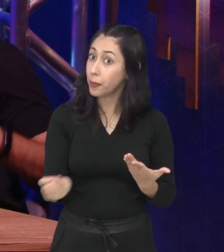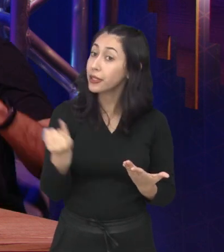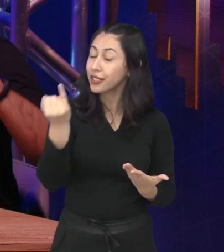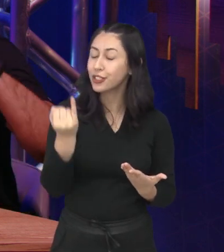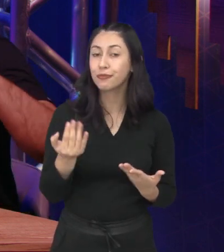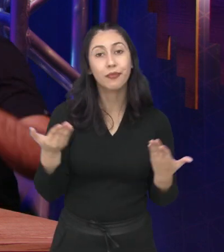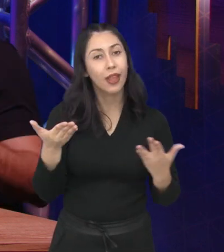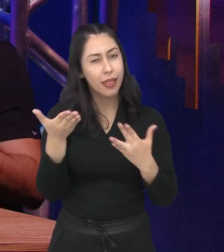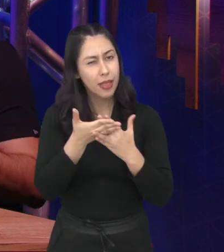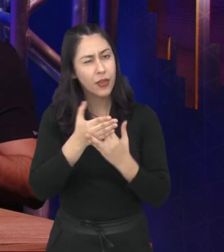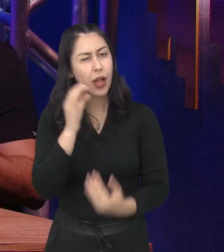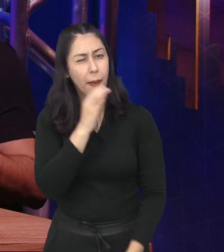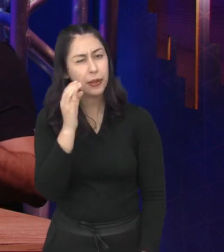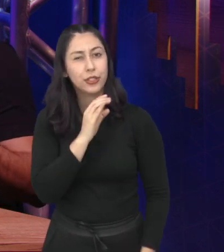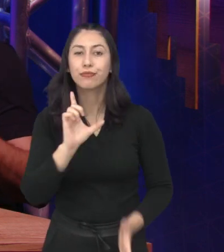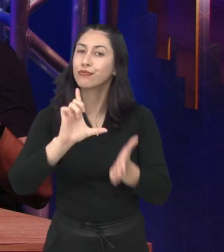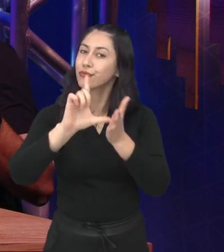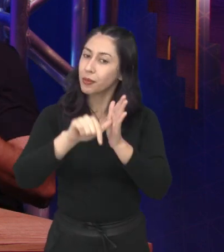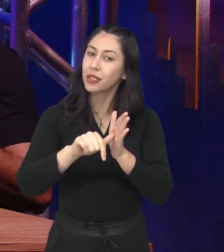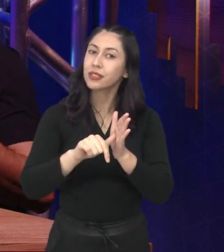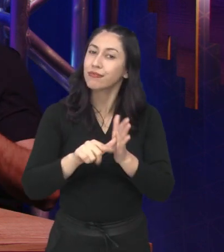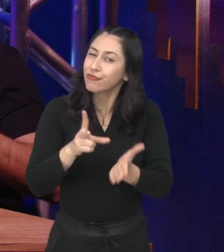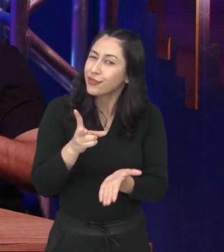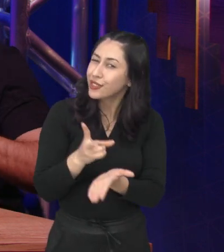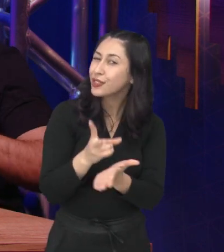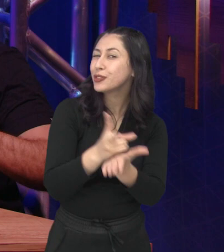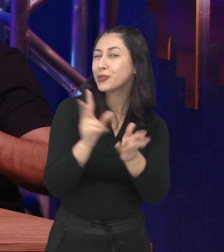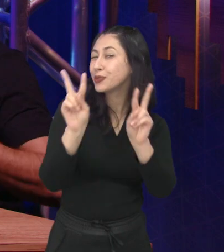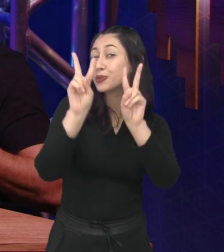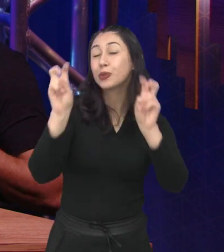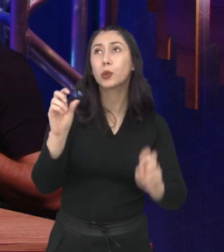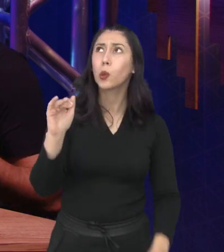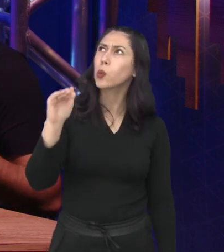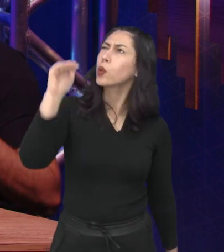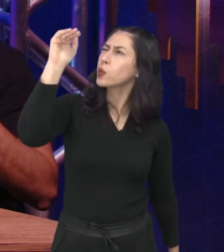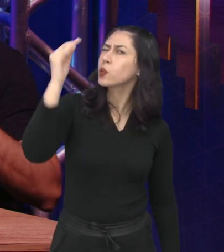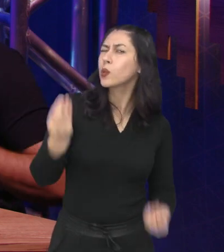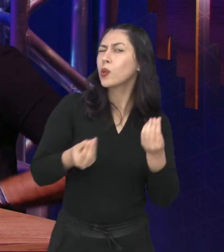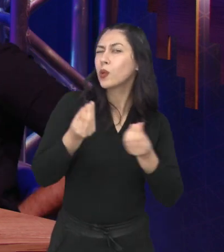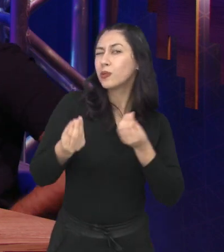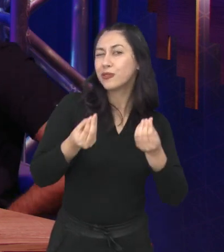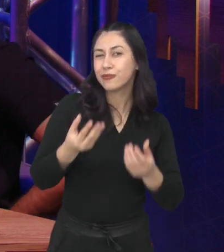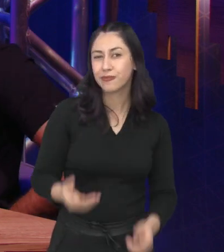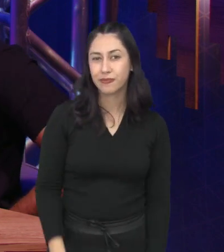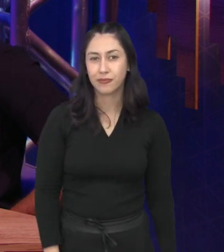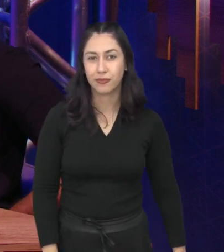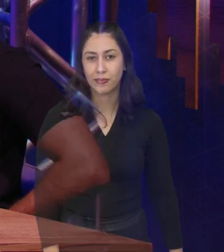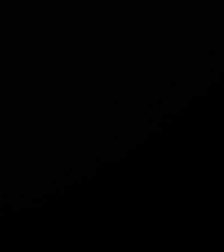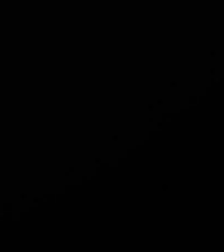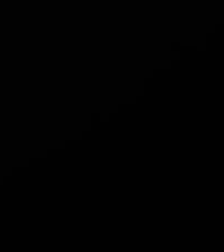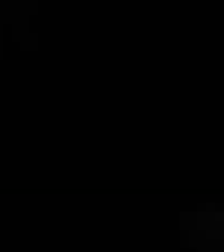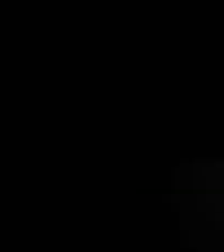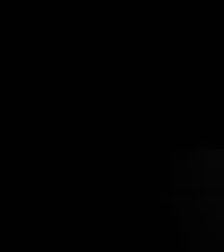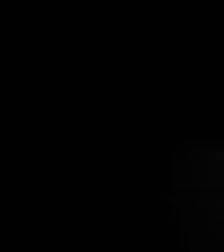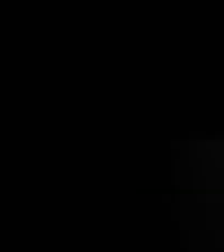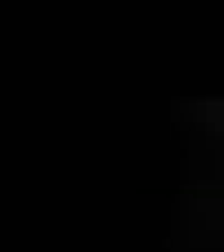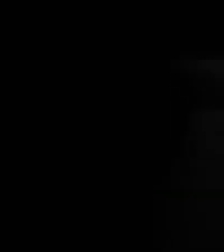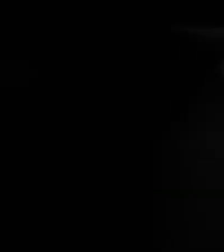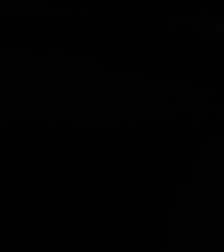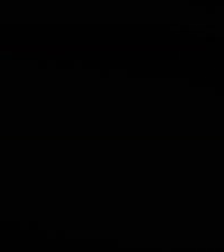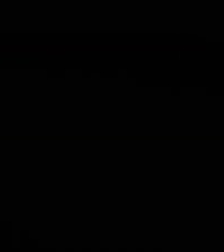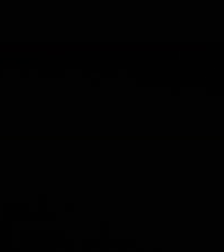emocional. Mas a gente vai para um rápido intervalo, daqui a pouquinho a gente continua falando de como ser um bom adulto.